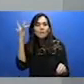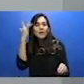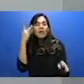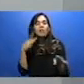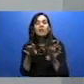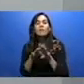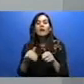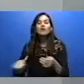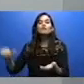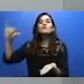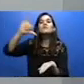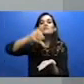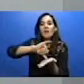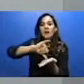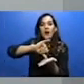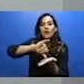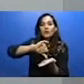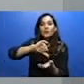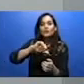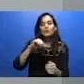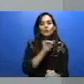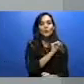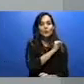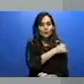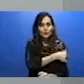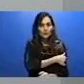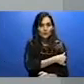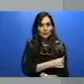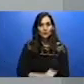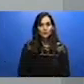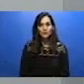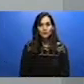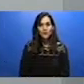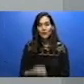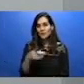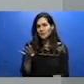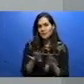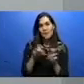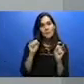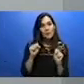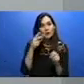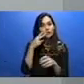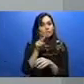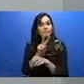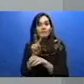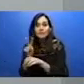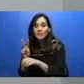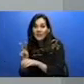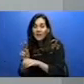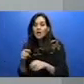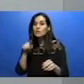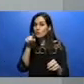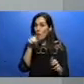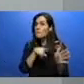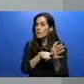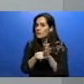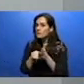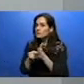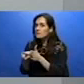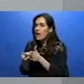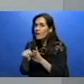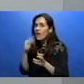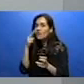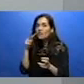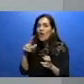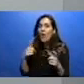Janeiro, certo? Então, é outro museu incrível que você pode estar visitando. Então, pesquisando, você descobre